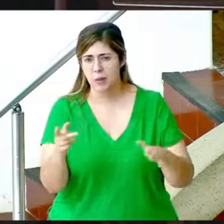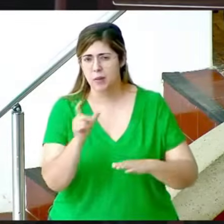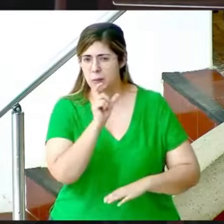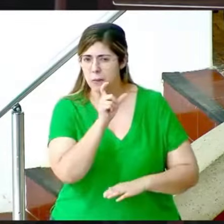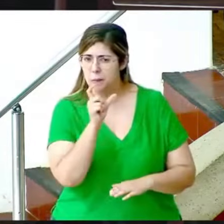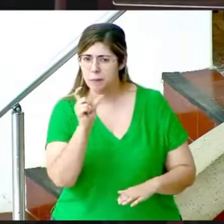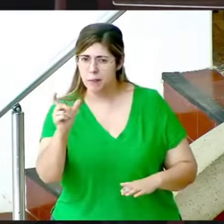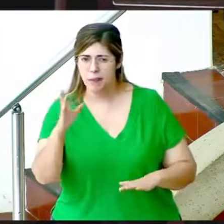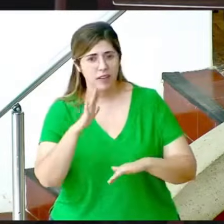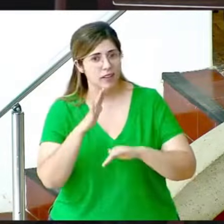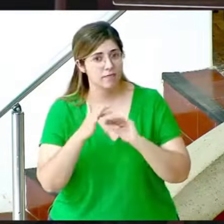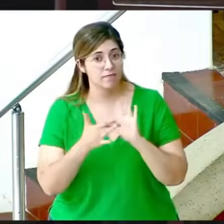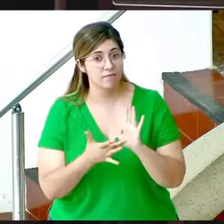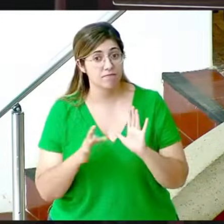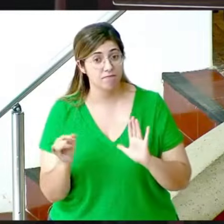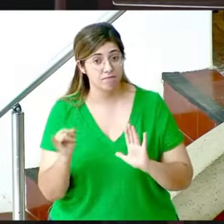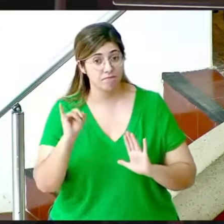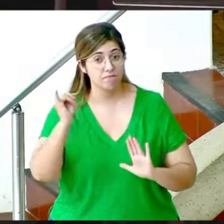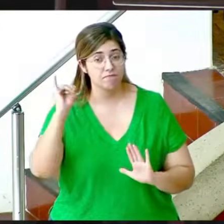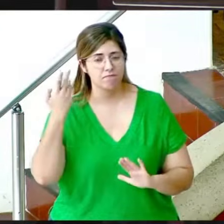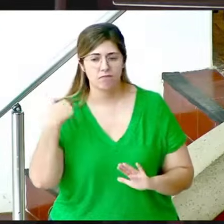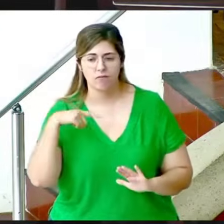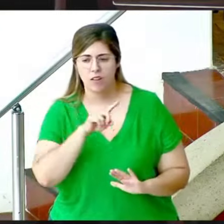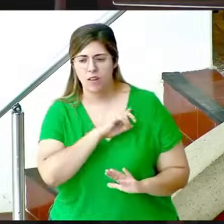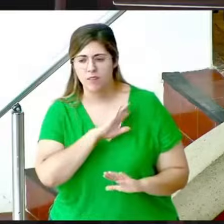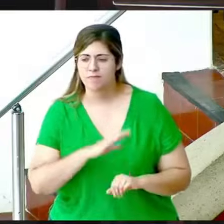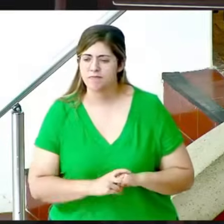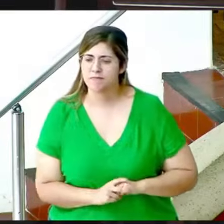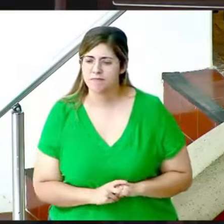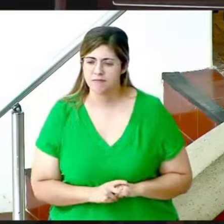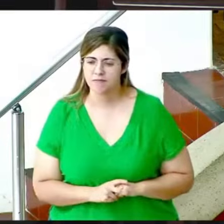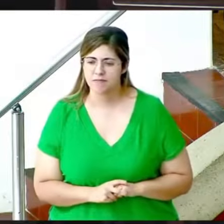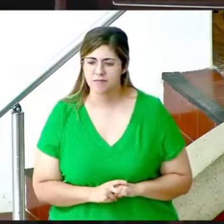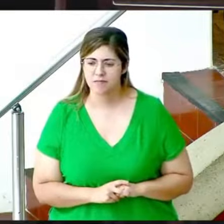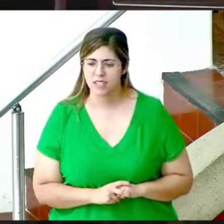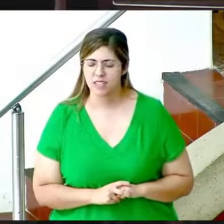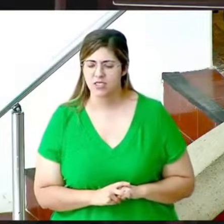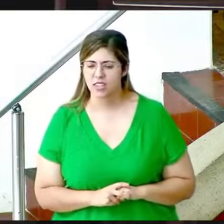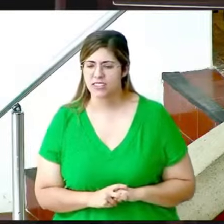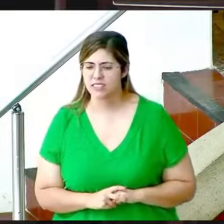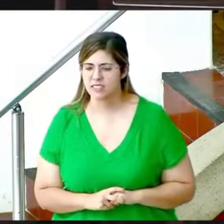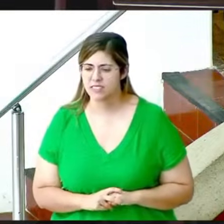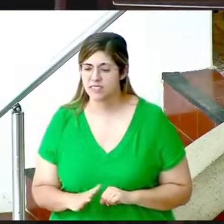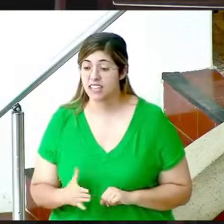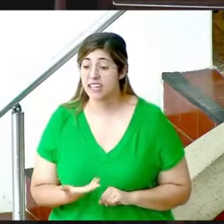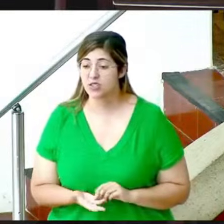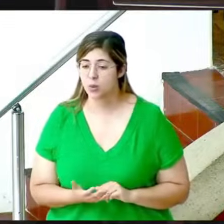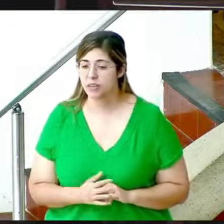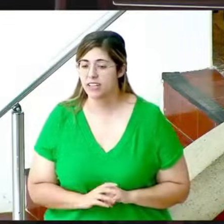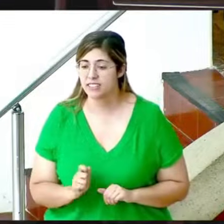dá muita importância à sobriedade, ao amor e à hospitalidade.